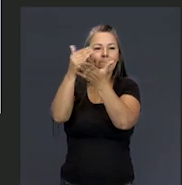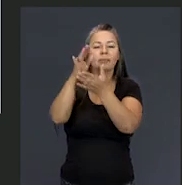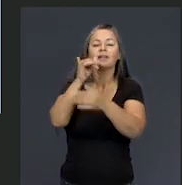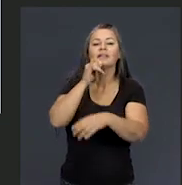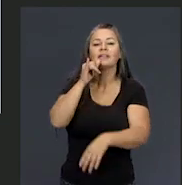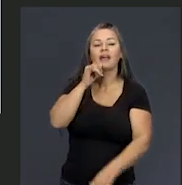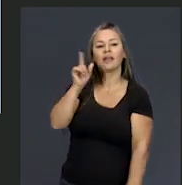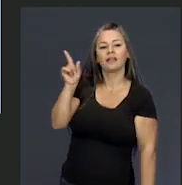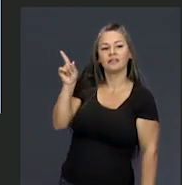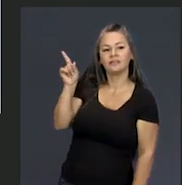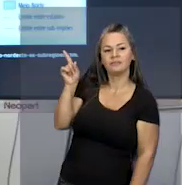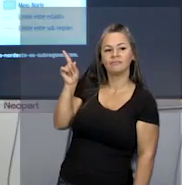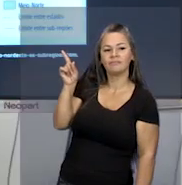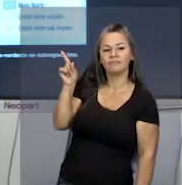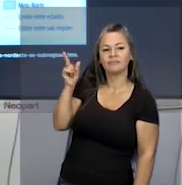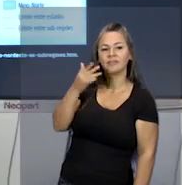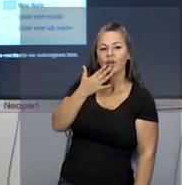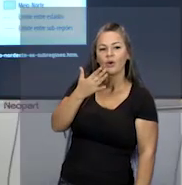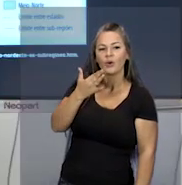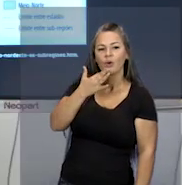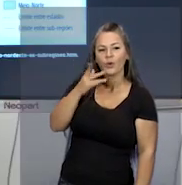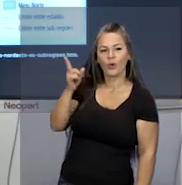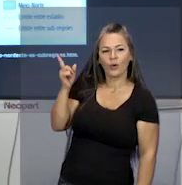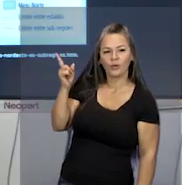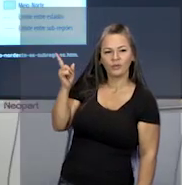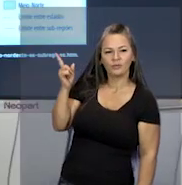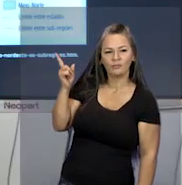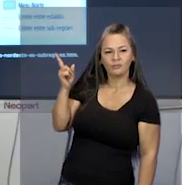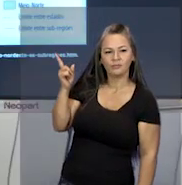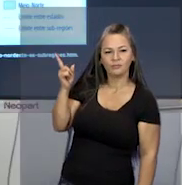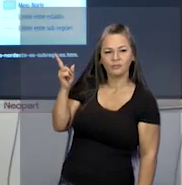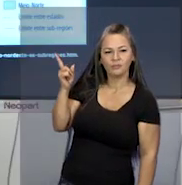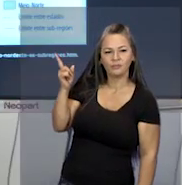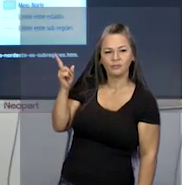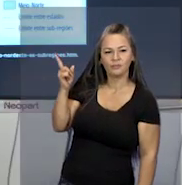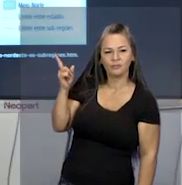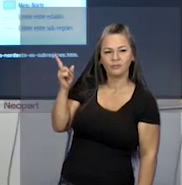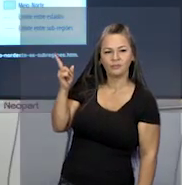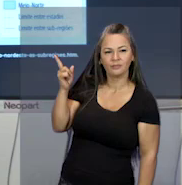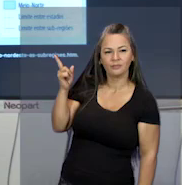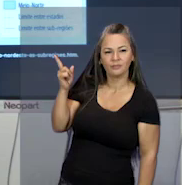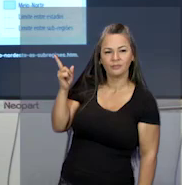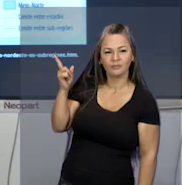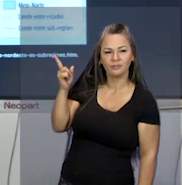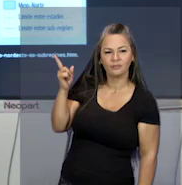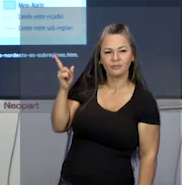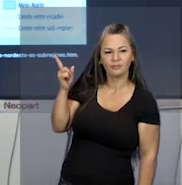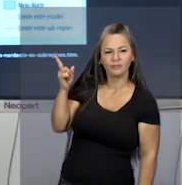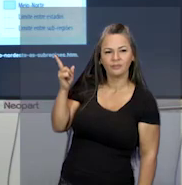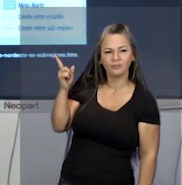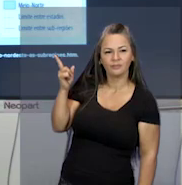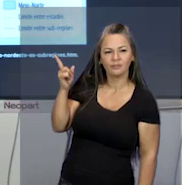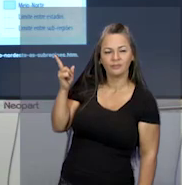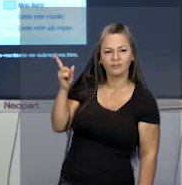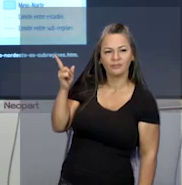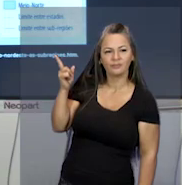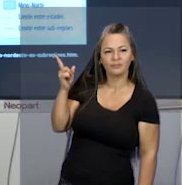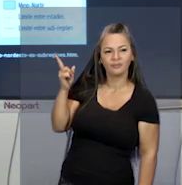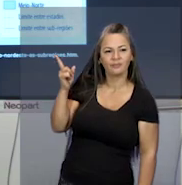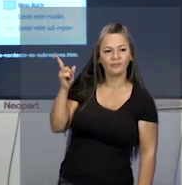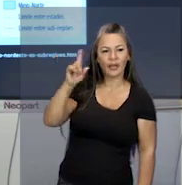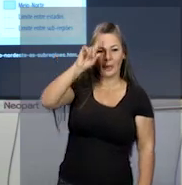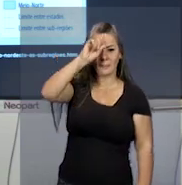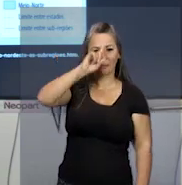floresta amazônica, então você vai ter uma diferença entre o meio natural ali. Aí você pega o sertão, que é a parte, vamos dizer assim, a região